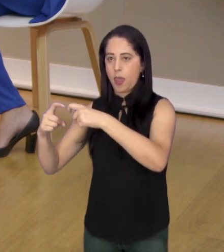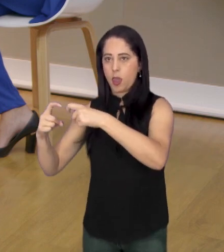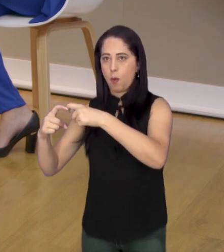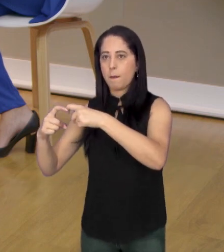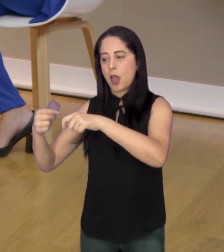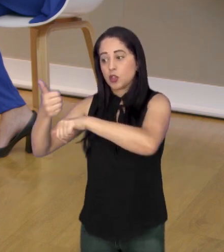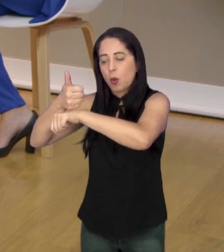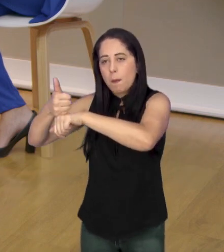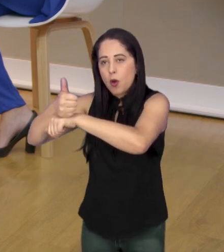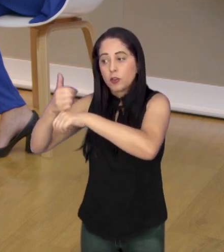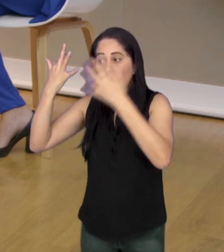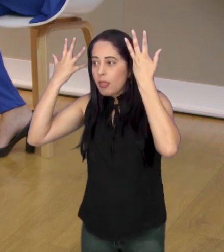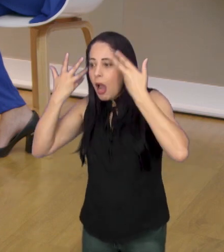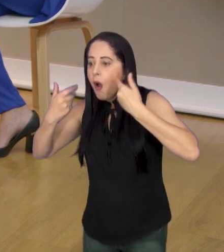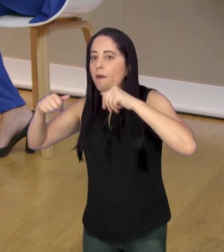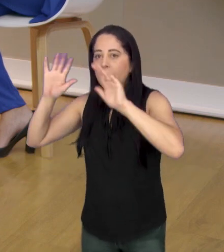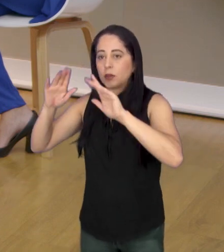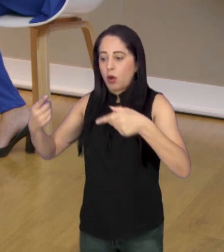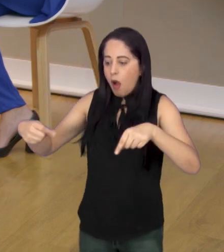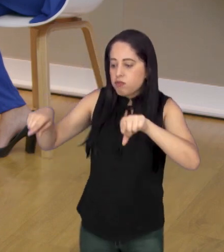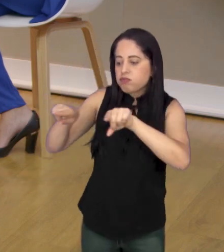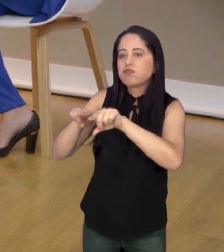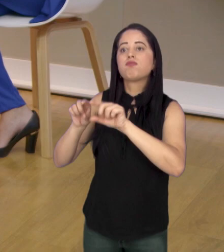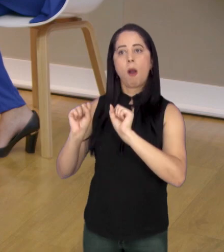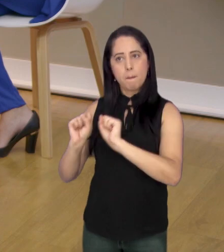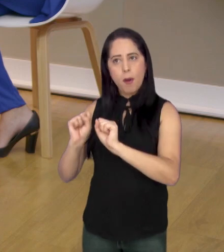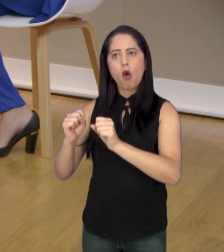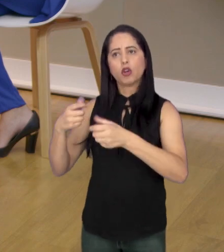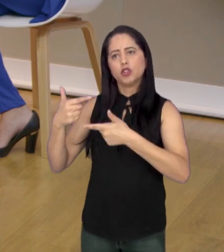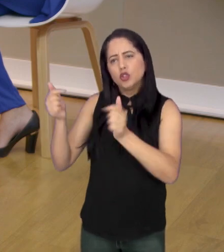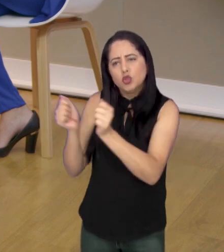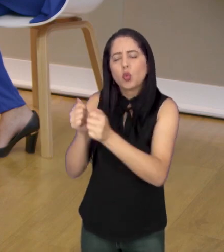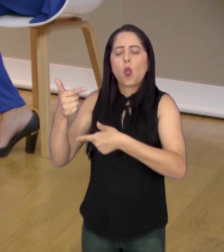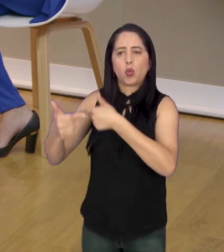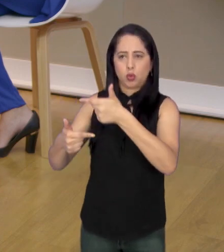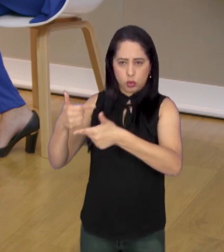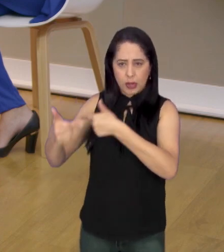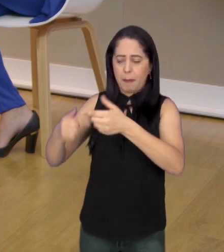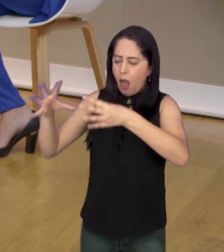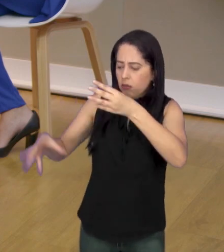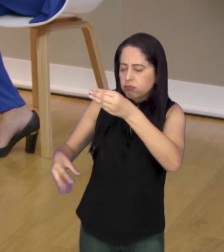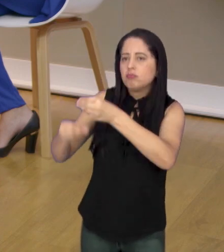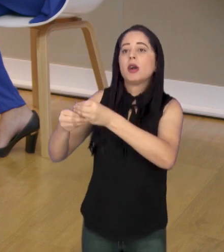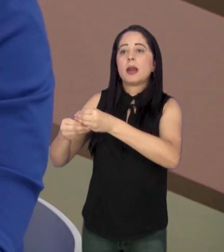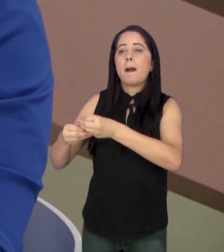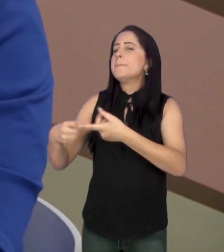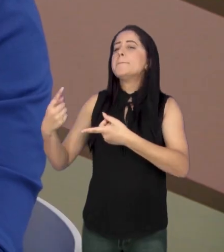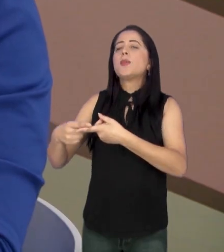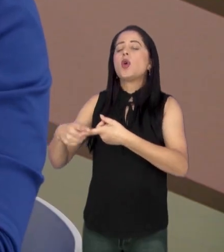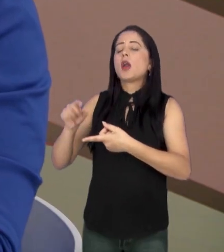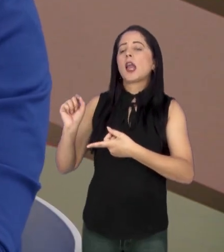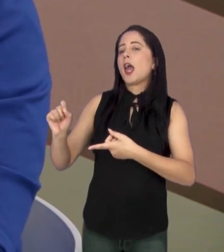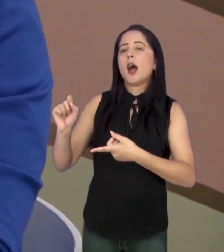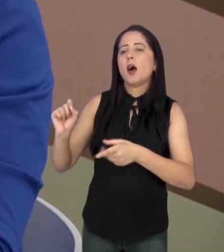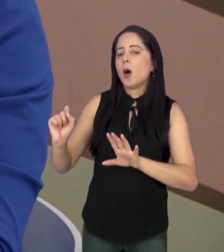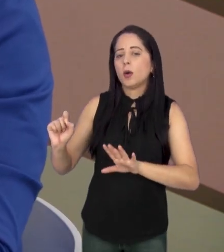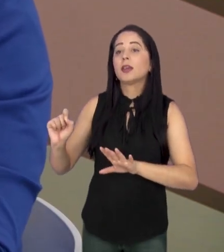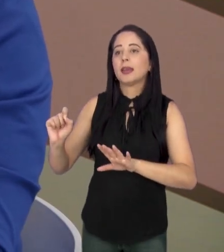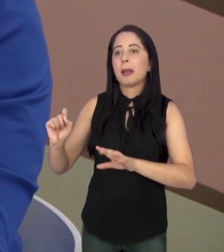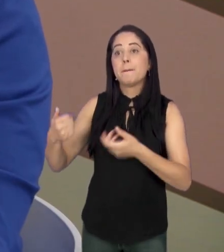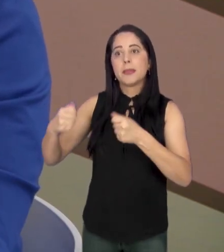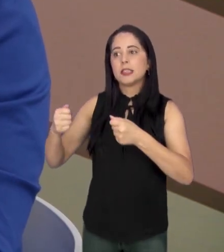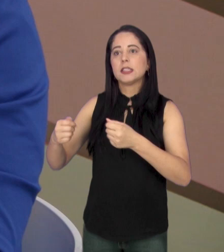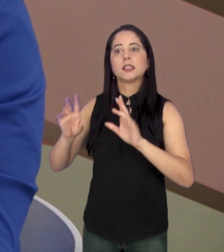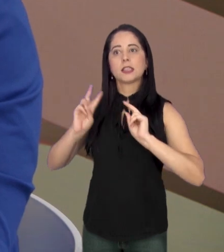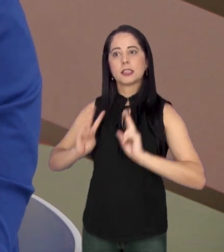tem uma equipe com um médico ou com outro profissional da área da saúde, a gente pode complementar com o trabalho do naturopata. Por quê? Porque a gente precisa